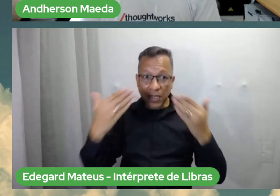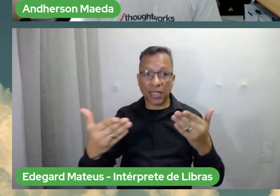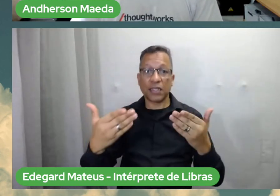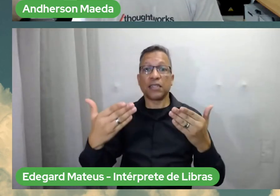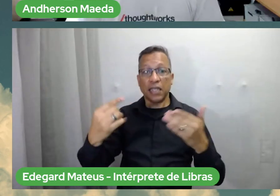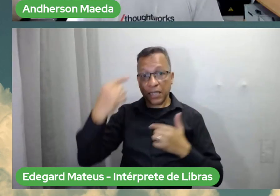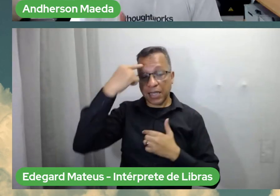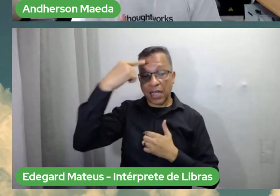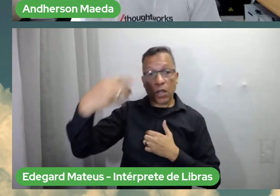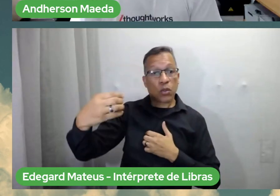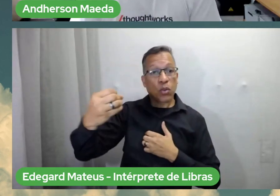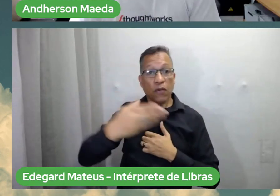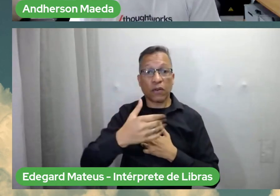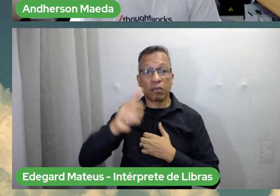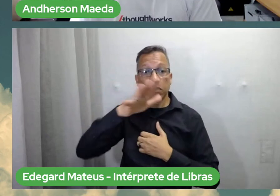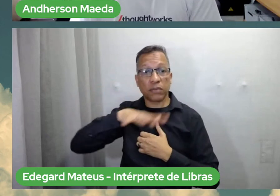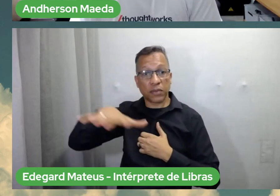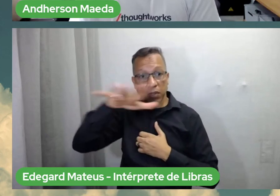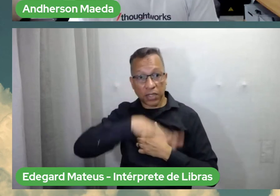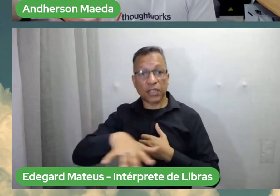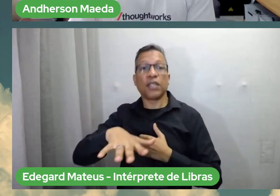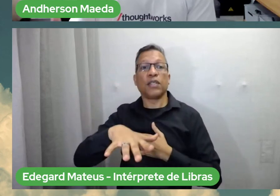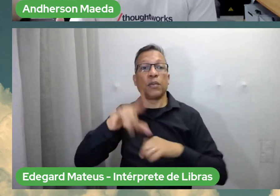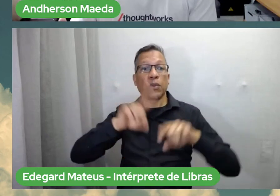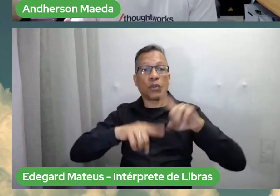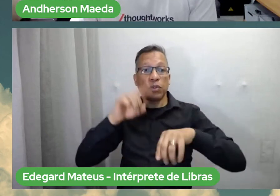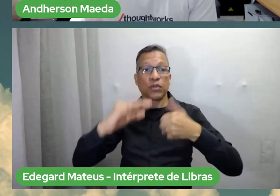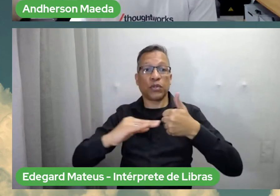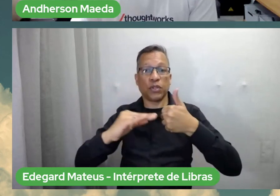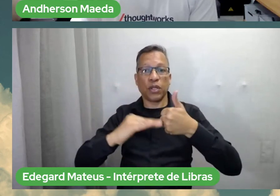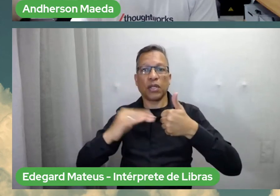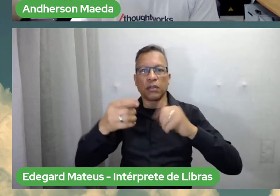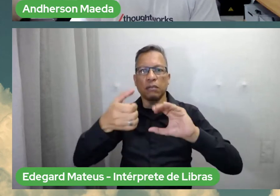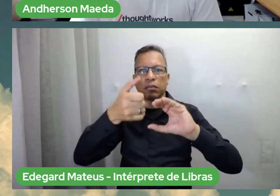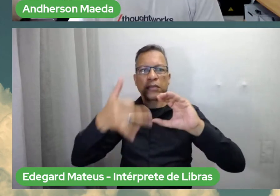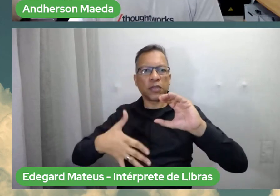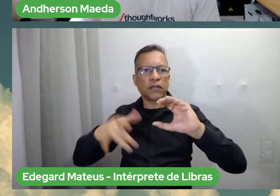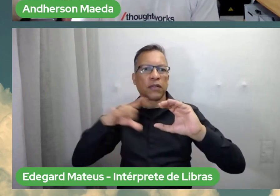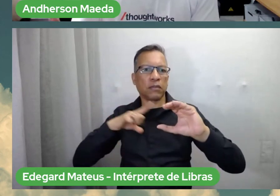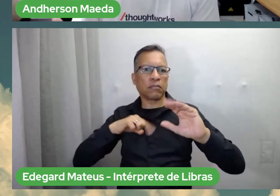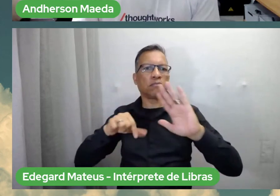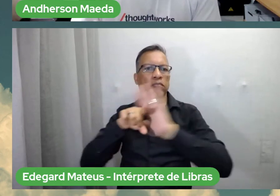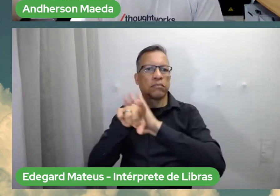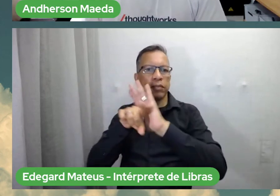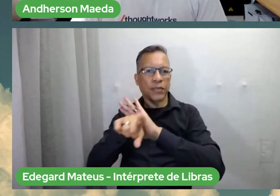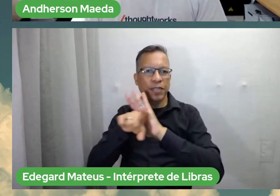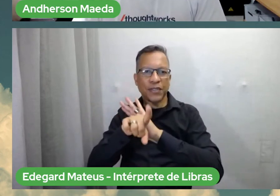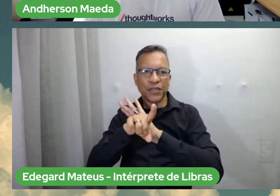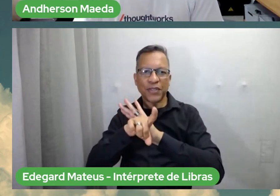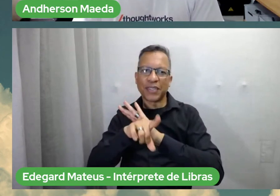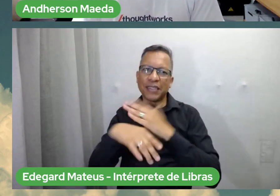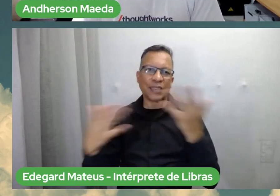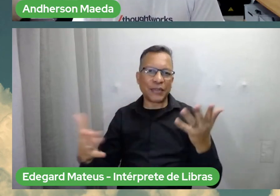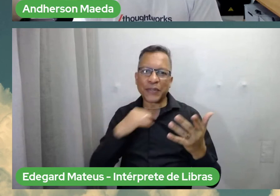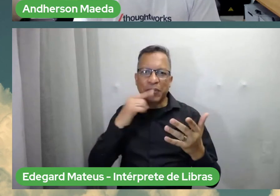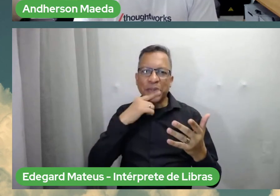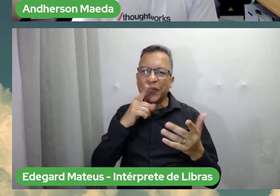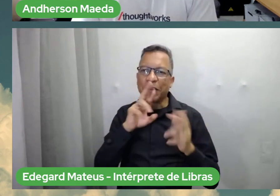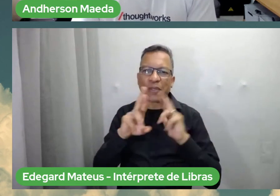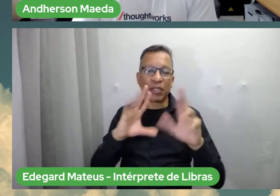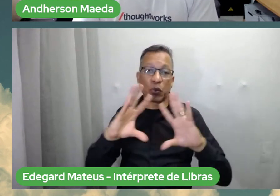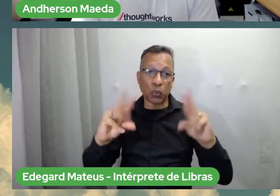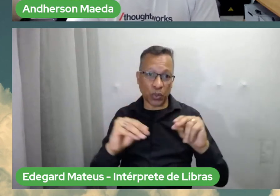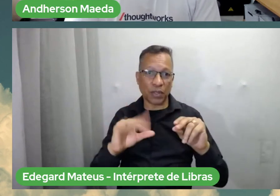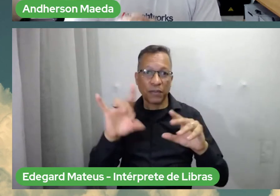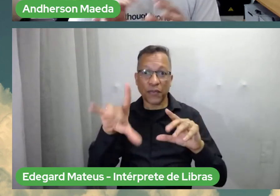está vendo no mercado agora de produtos de dados. Aqui no chat tivemos algumas perguntas, tá? Infelizmente não vai dar tempo para responder todas. Eu vou